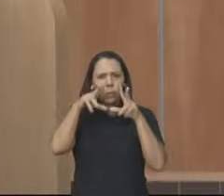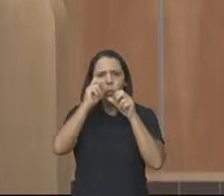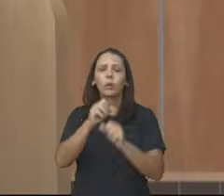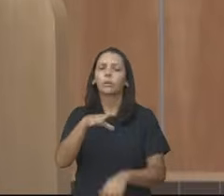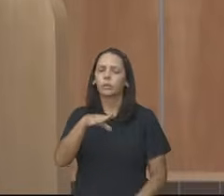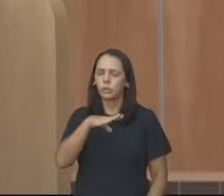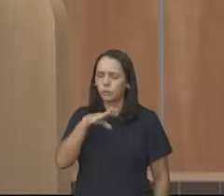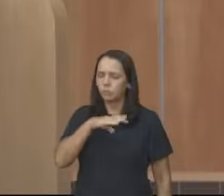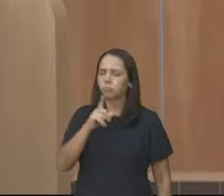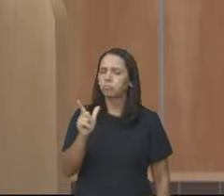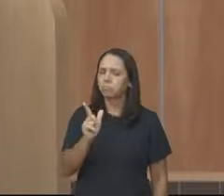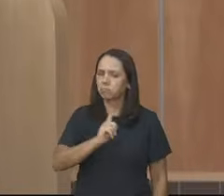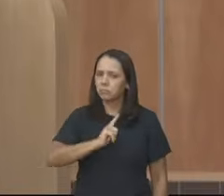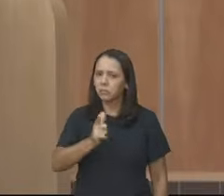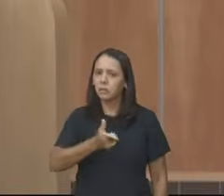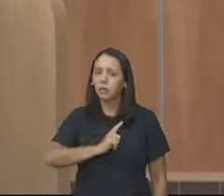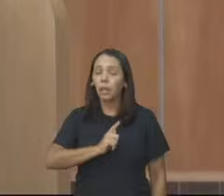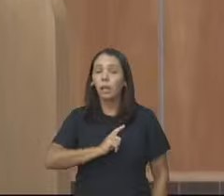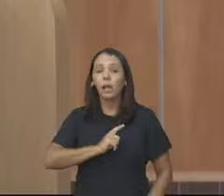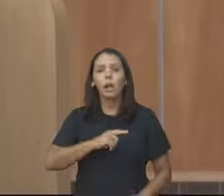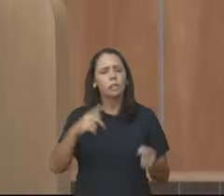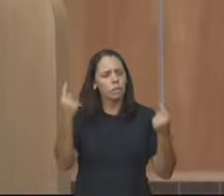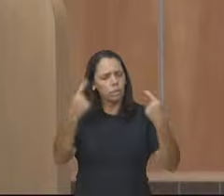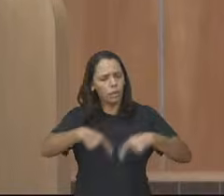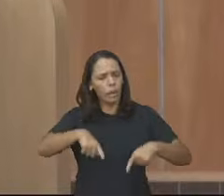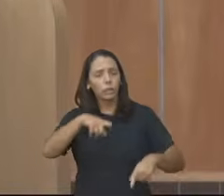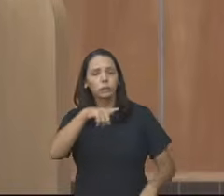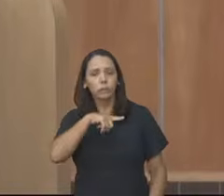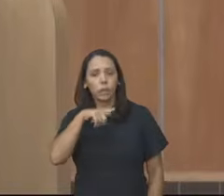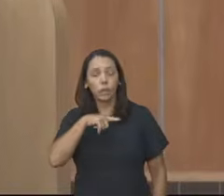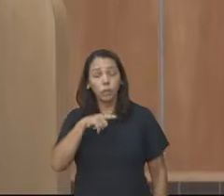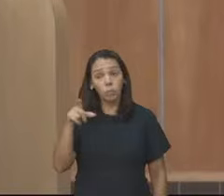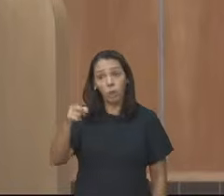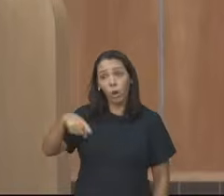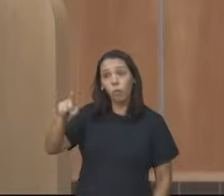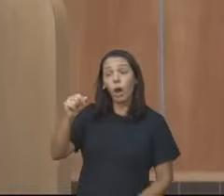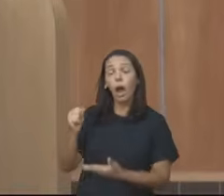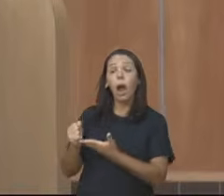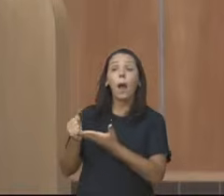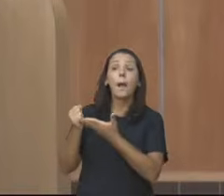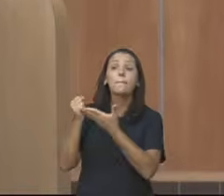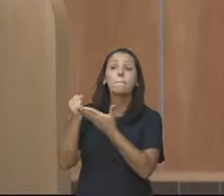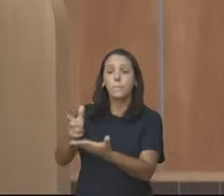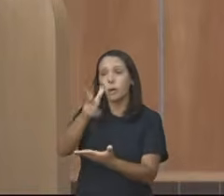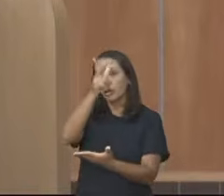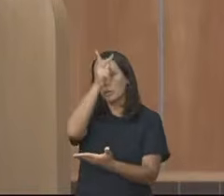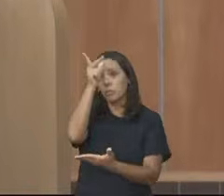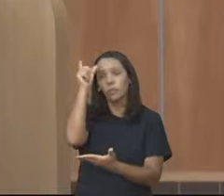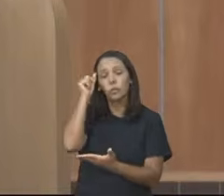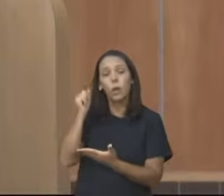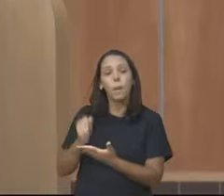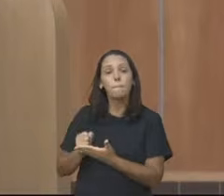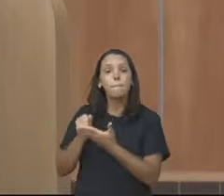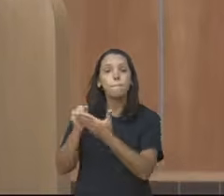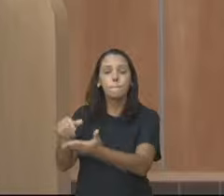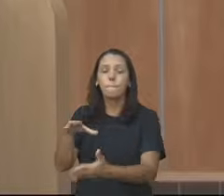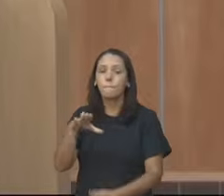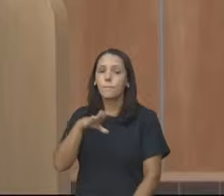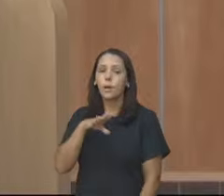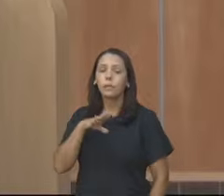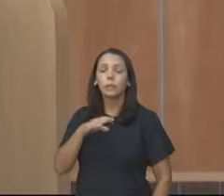cidade também. Tem seus desafios, mas vocês vêm para somar conosco, somar com a cidade, somar